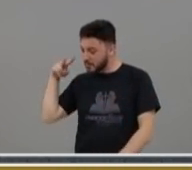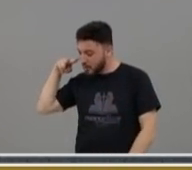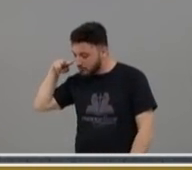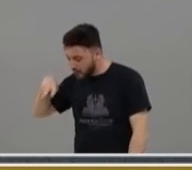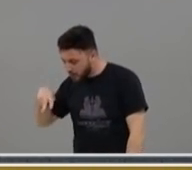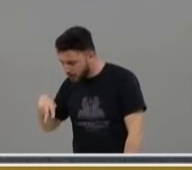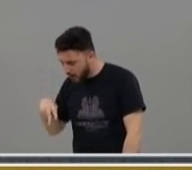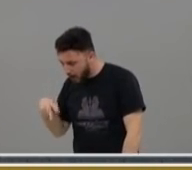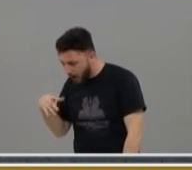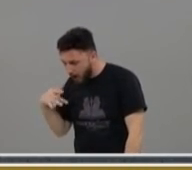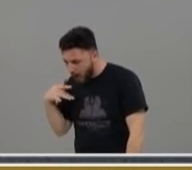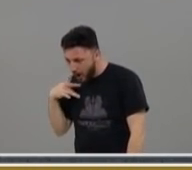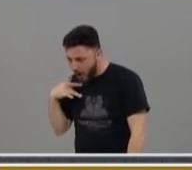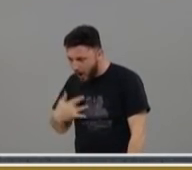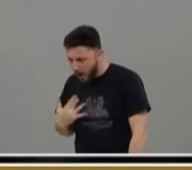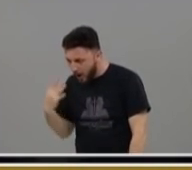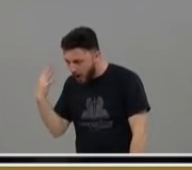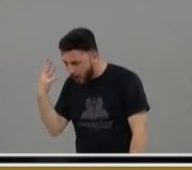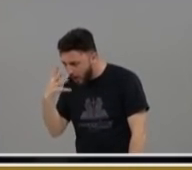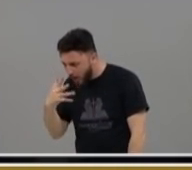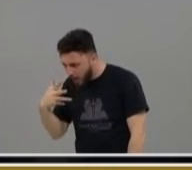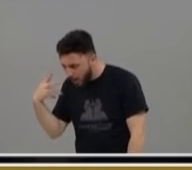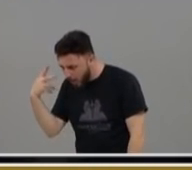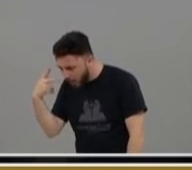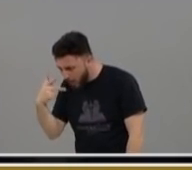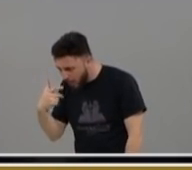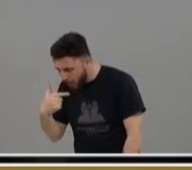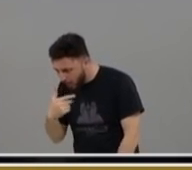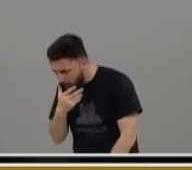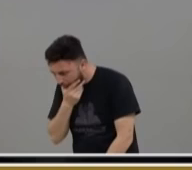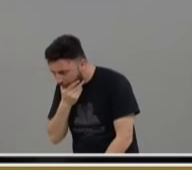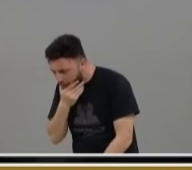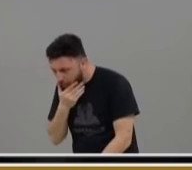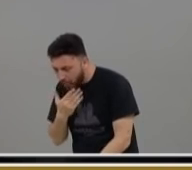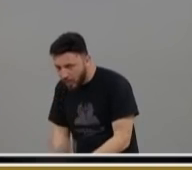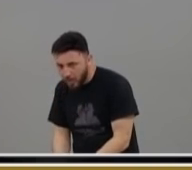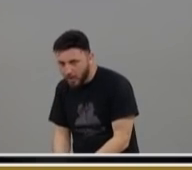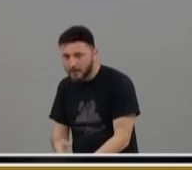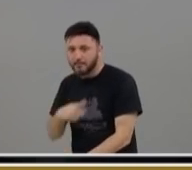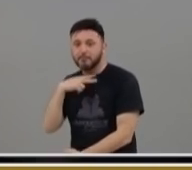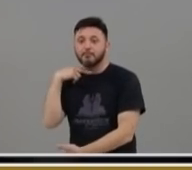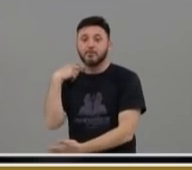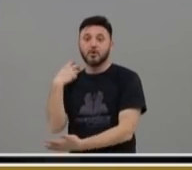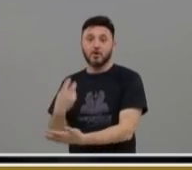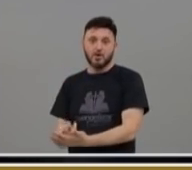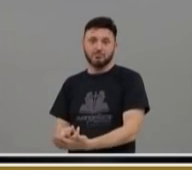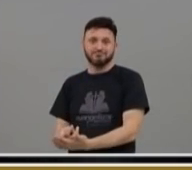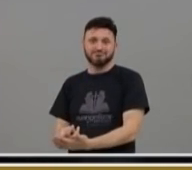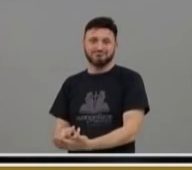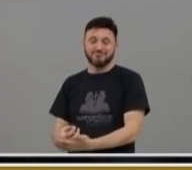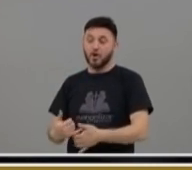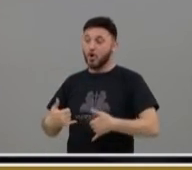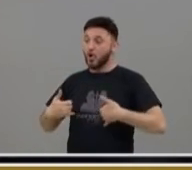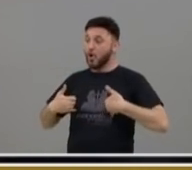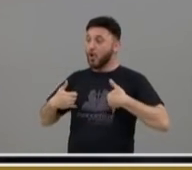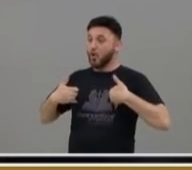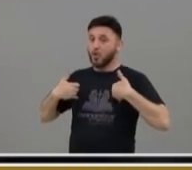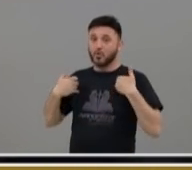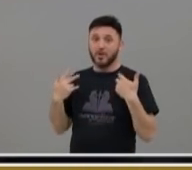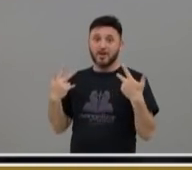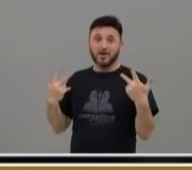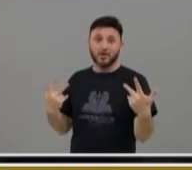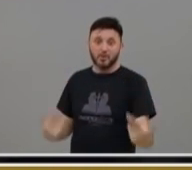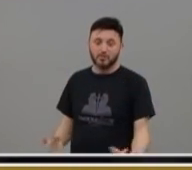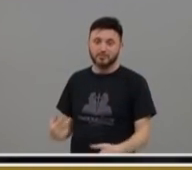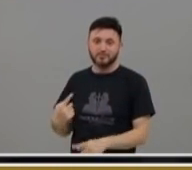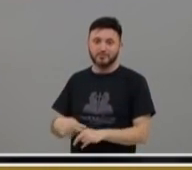tempo inteiro e morre olhando para ele. O orgulho é isso, é gente olhando para si o tempo inteiro e